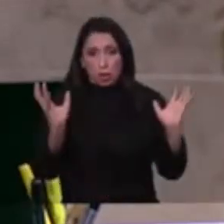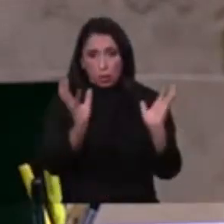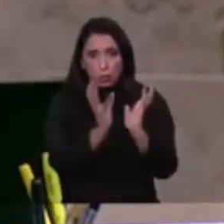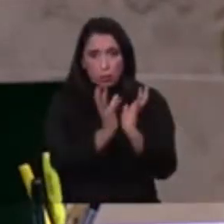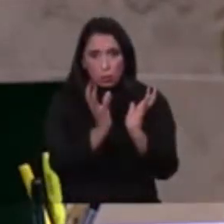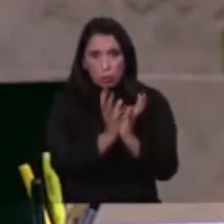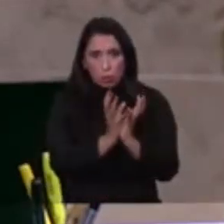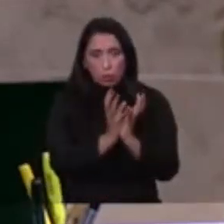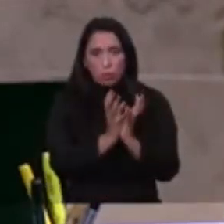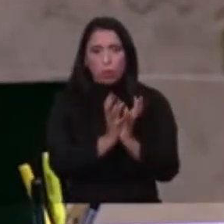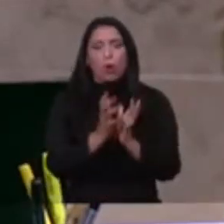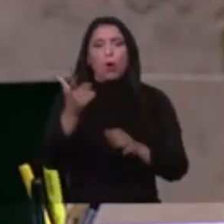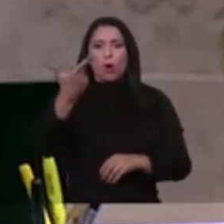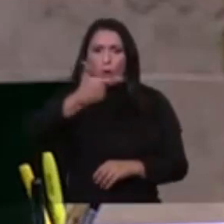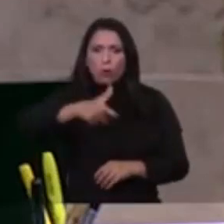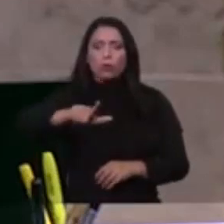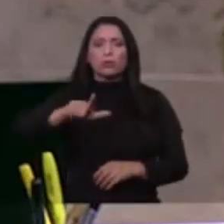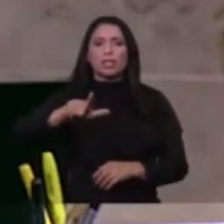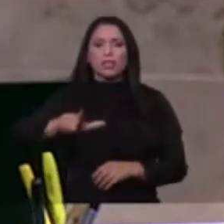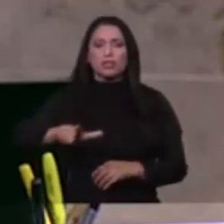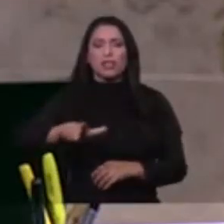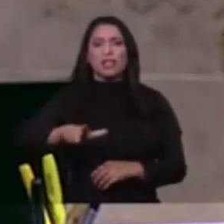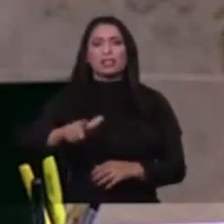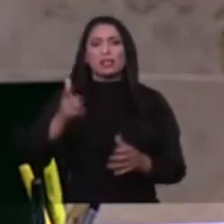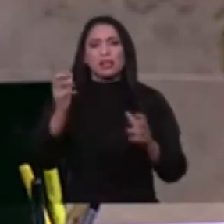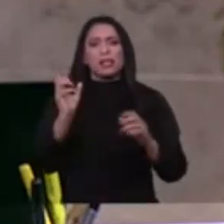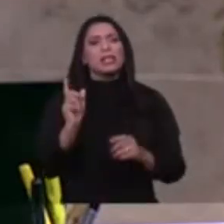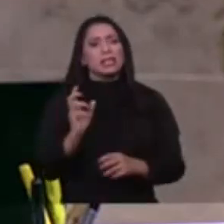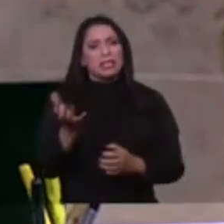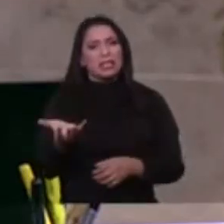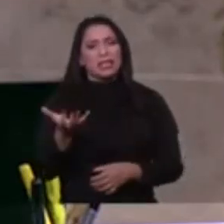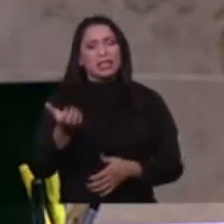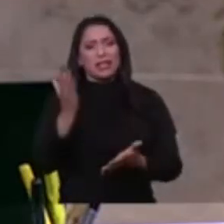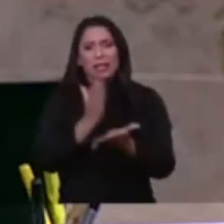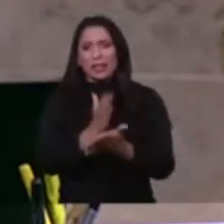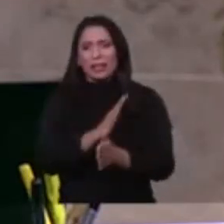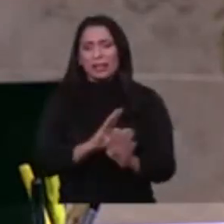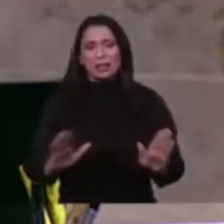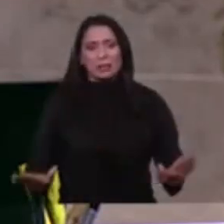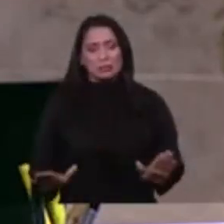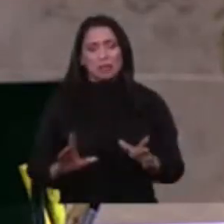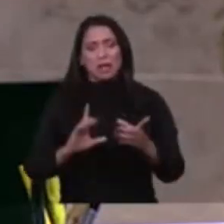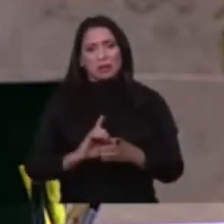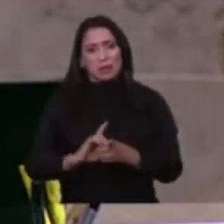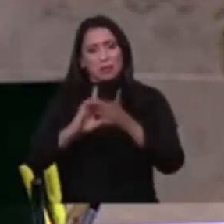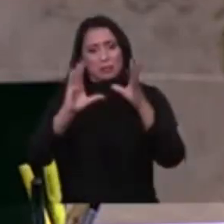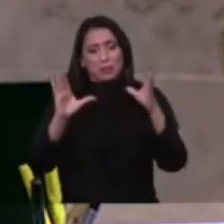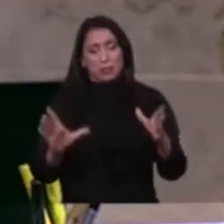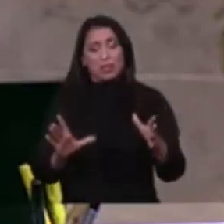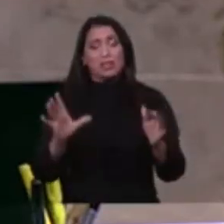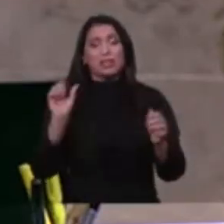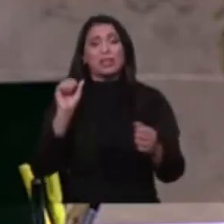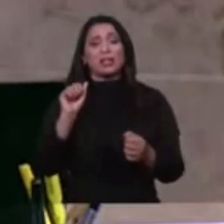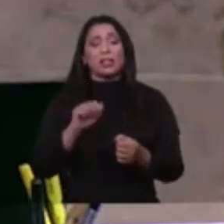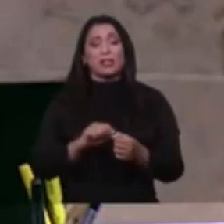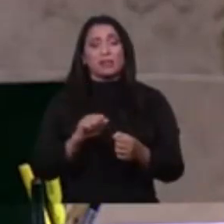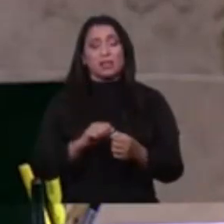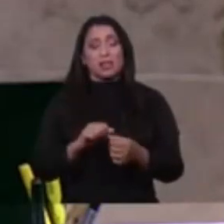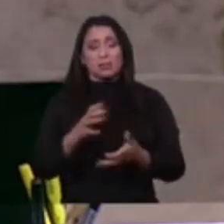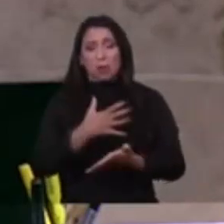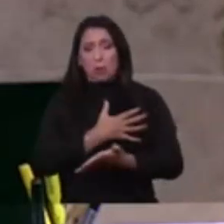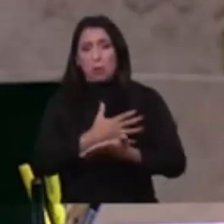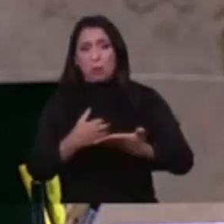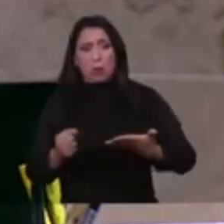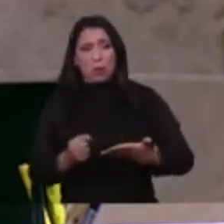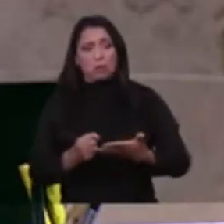na tentativa de abolir o Estado Democrático de Direito, concitando a assunção do poder